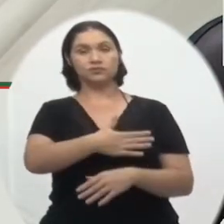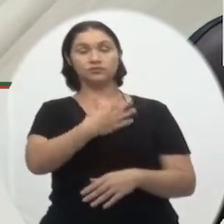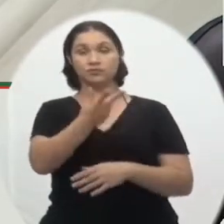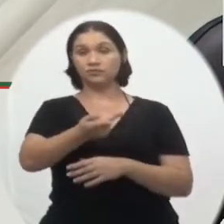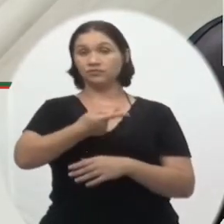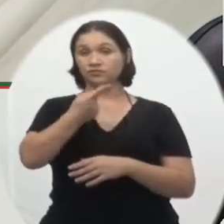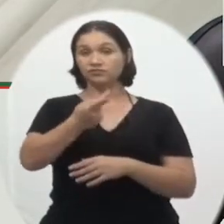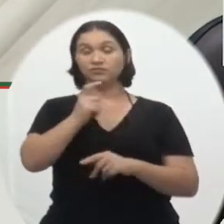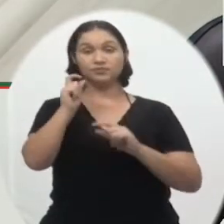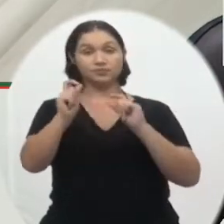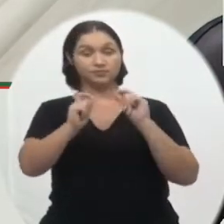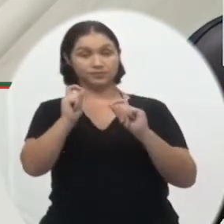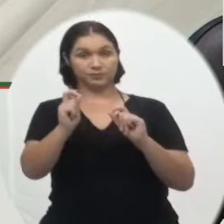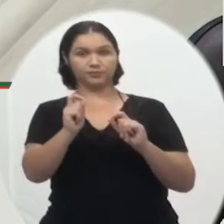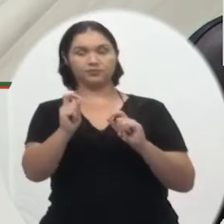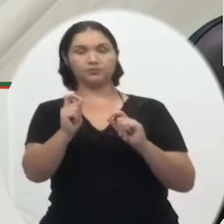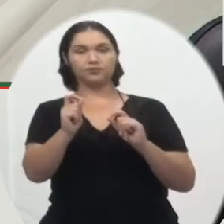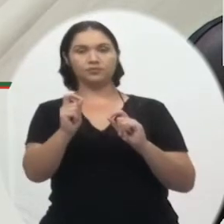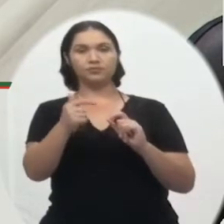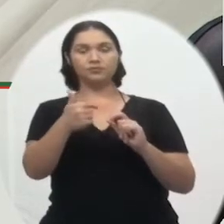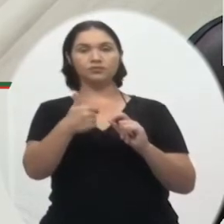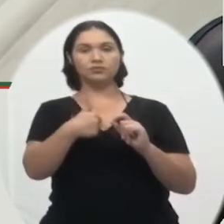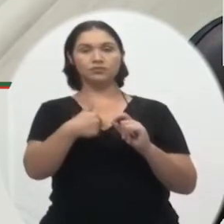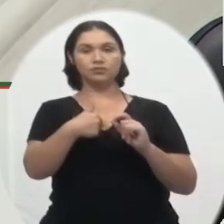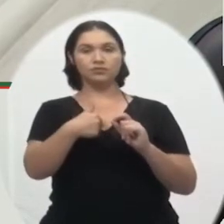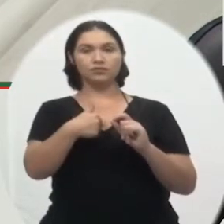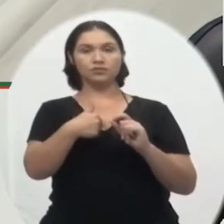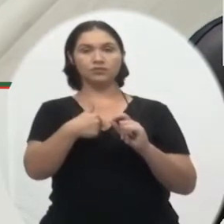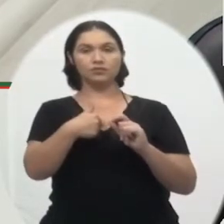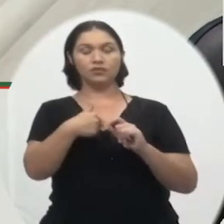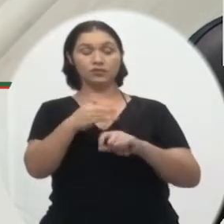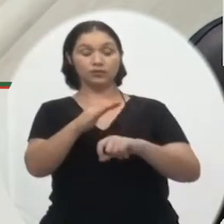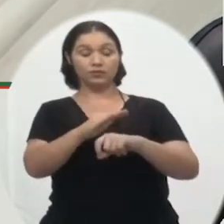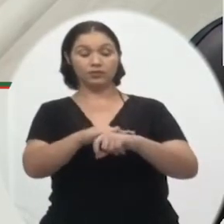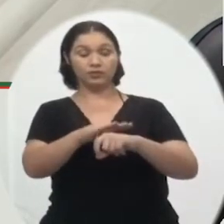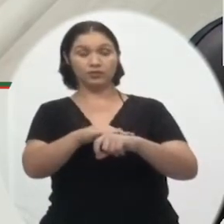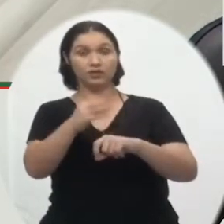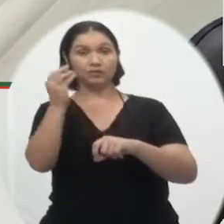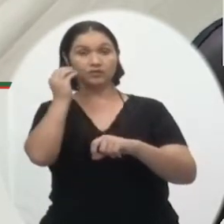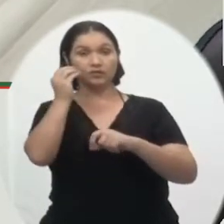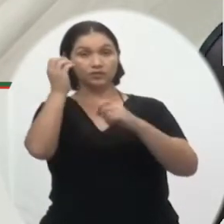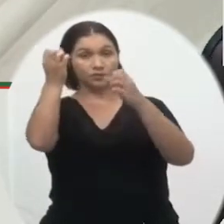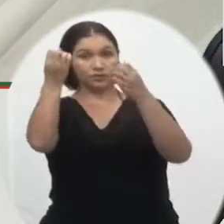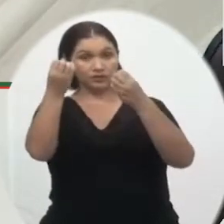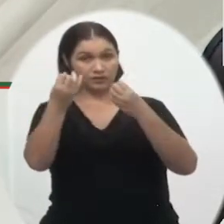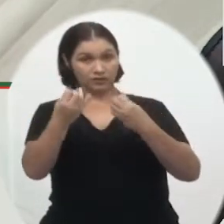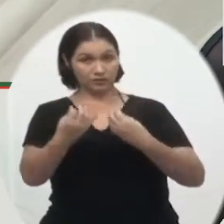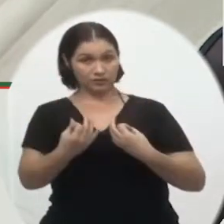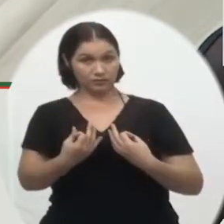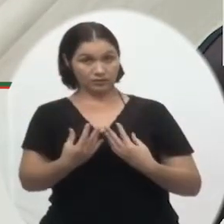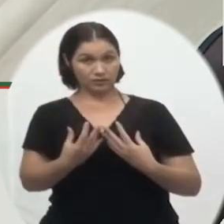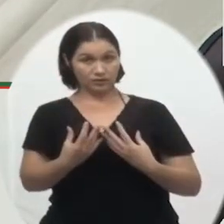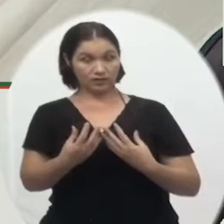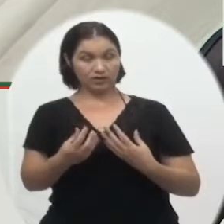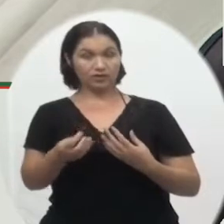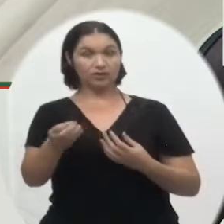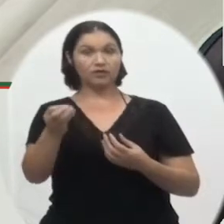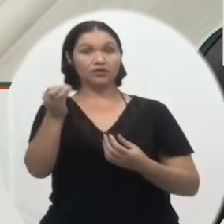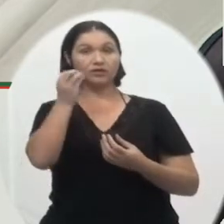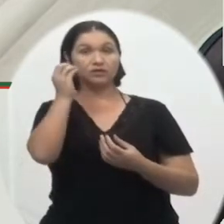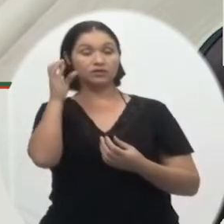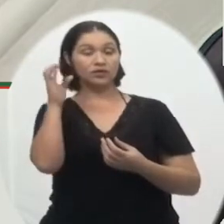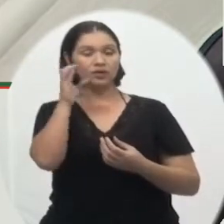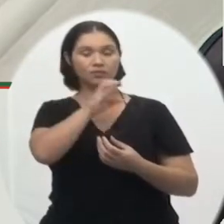eu vou procurar aproveitar muito bem o espaço e, se possível, economizar no tempo, porque venho de